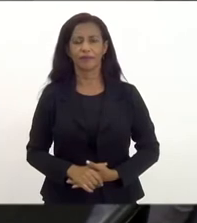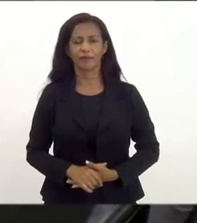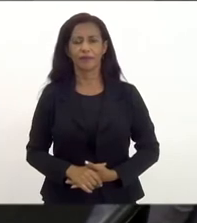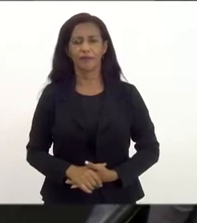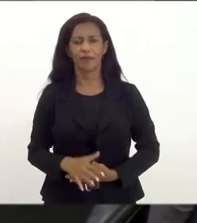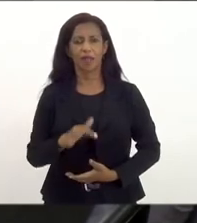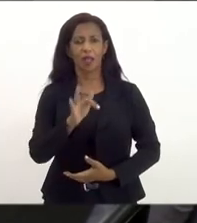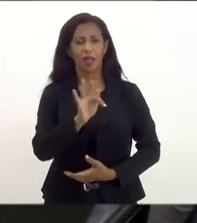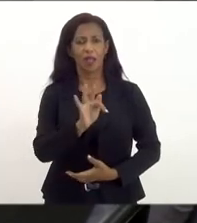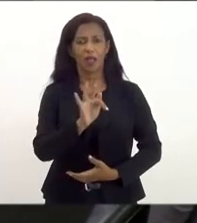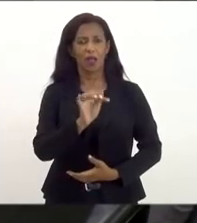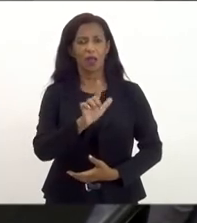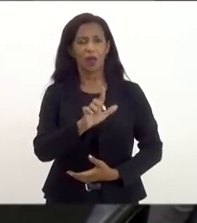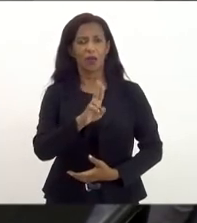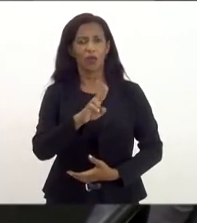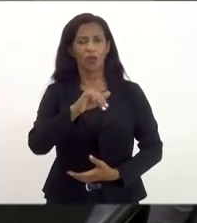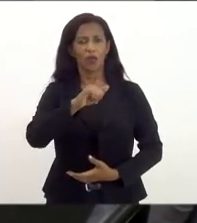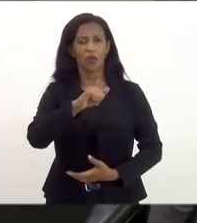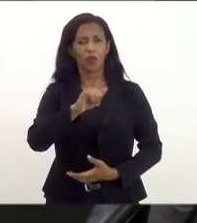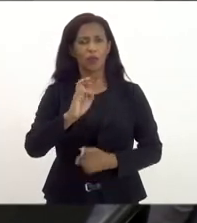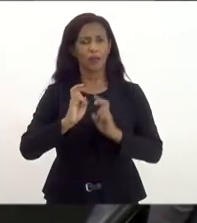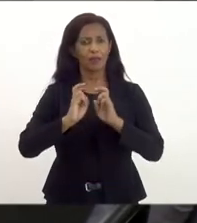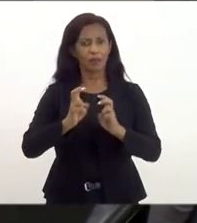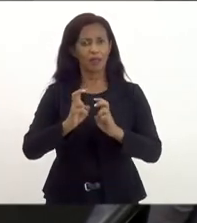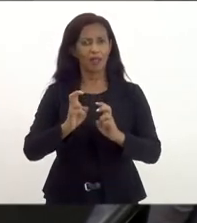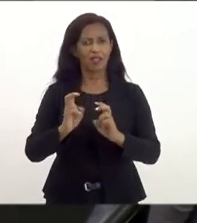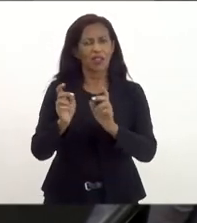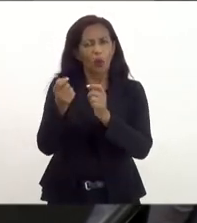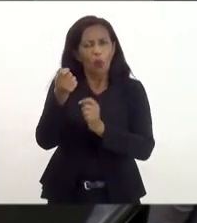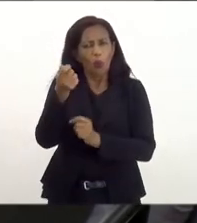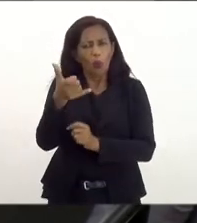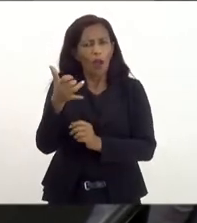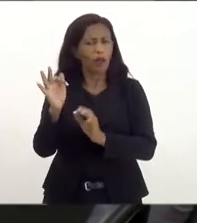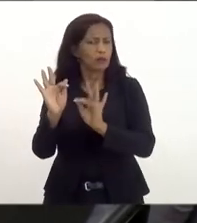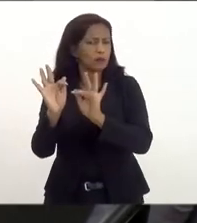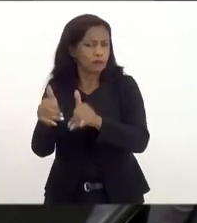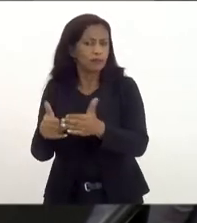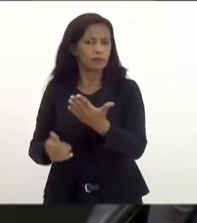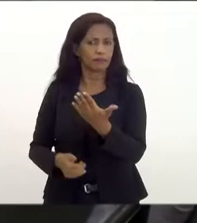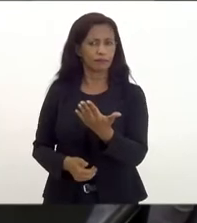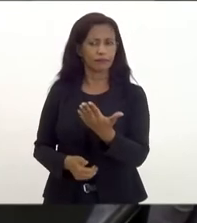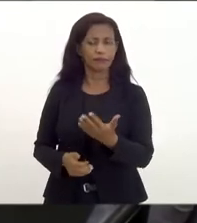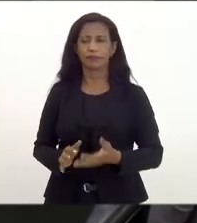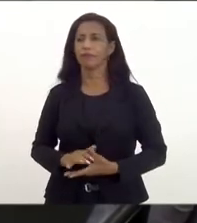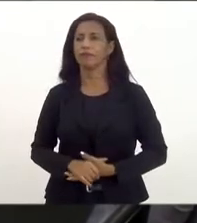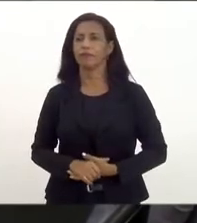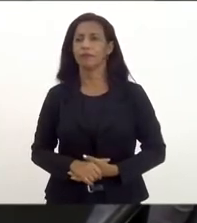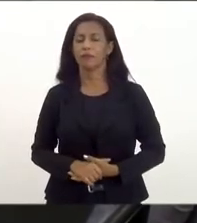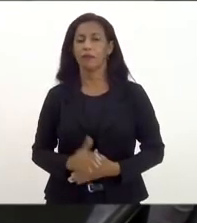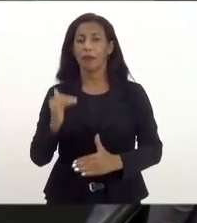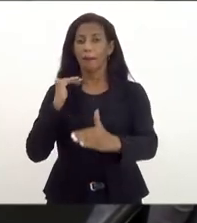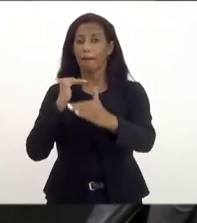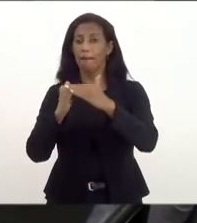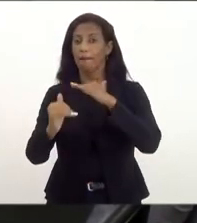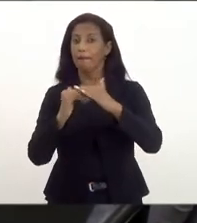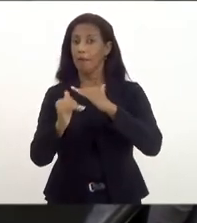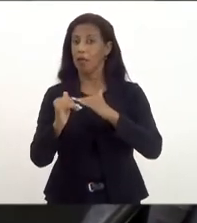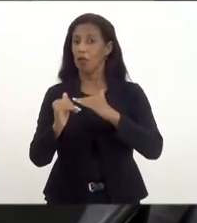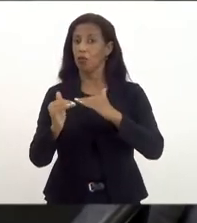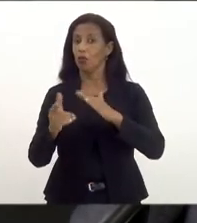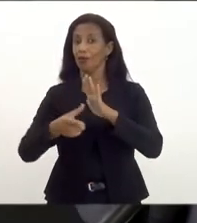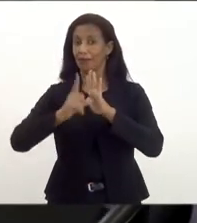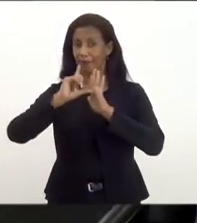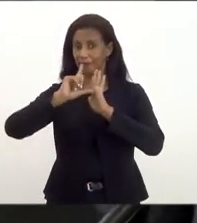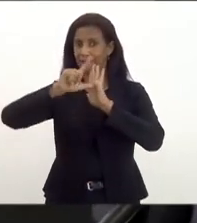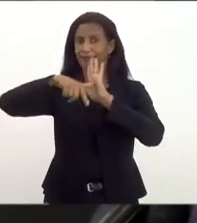e a flumitrens já tá quase nos finalmente tá o metrô tá um pouco